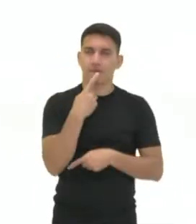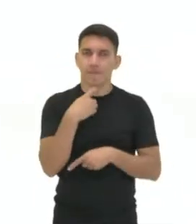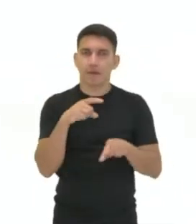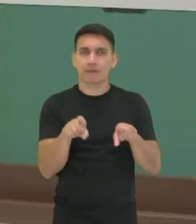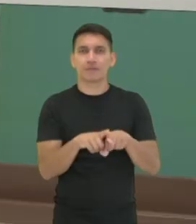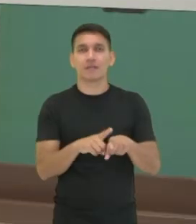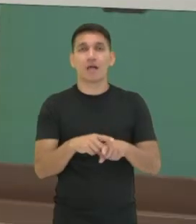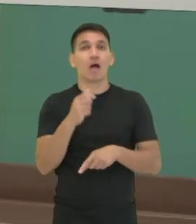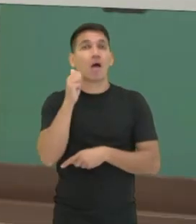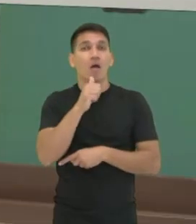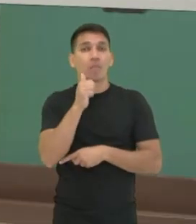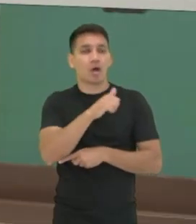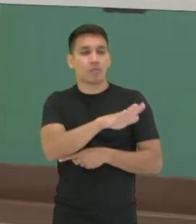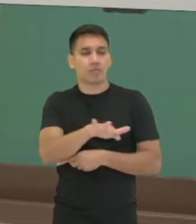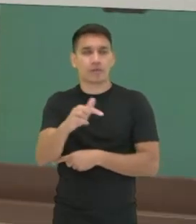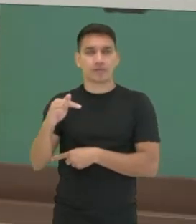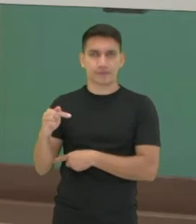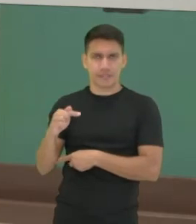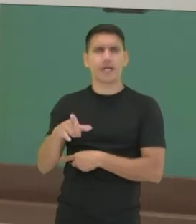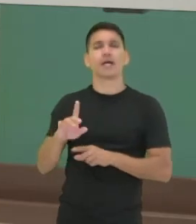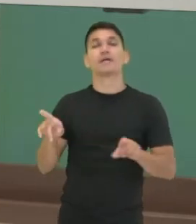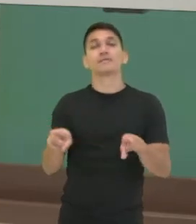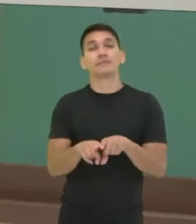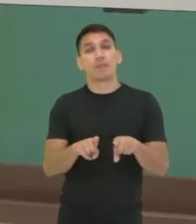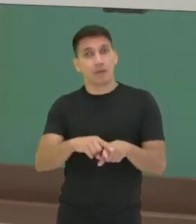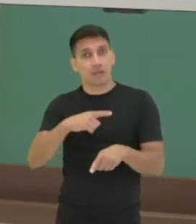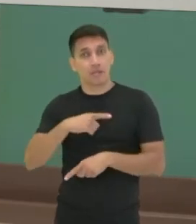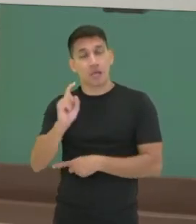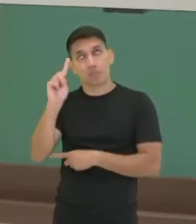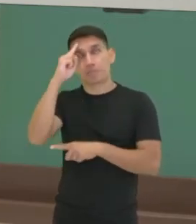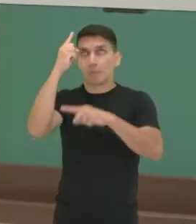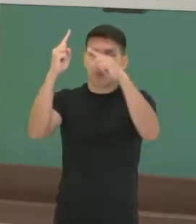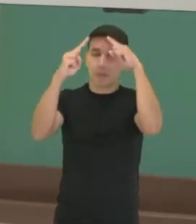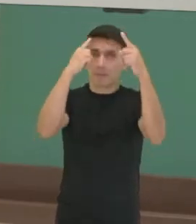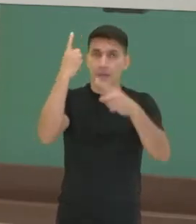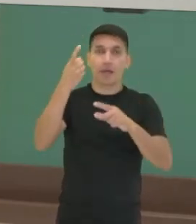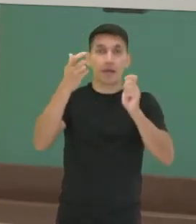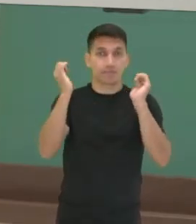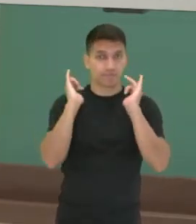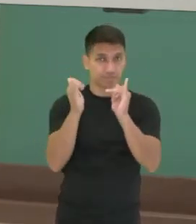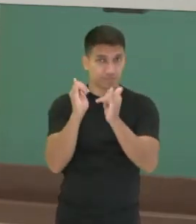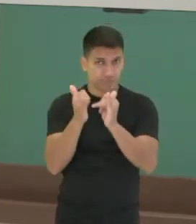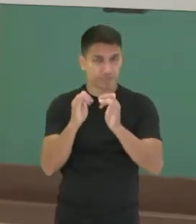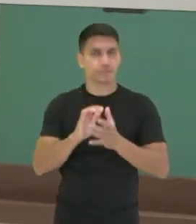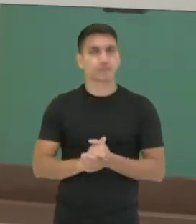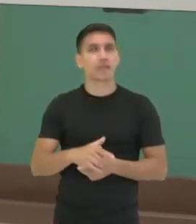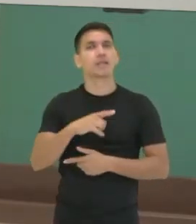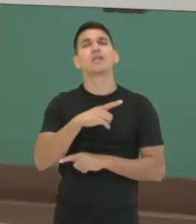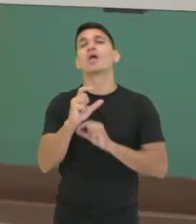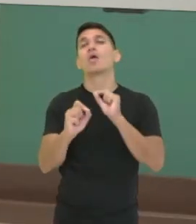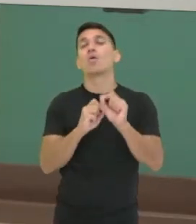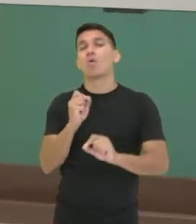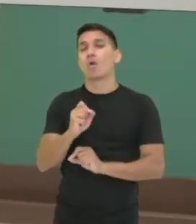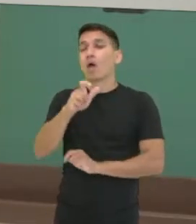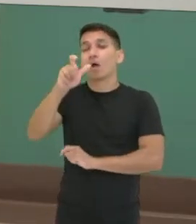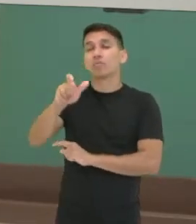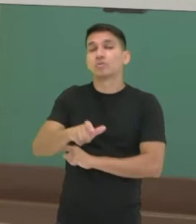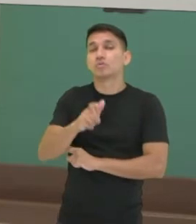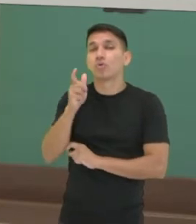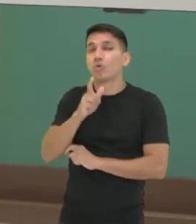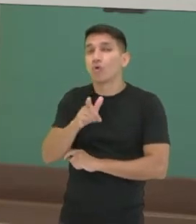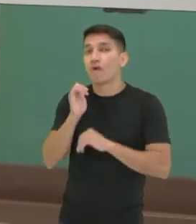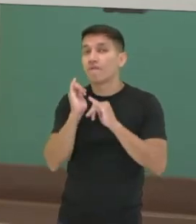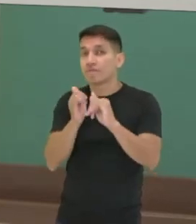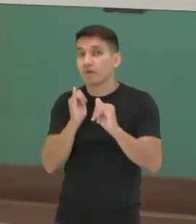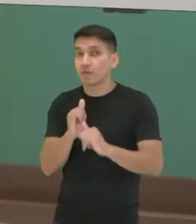são contos. Alguém inventou. O conto também tem essa coisa da ficção. No conto, o narrador está contando, então ele vai dizer